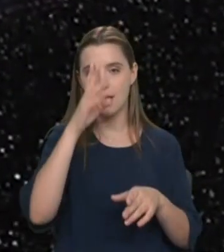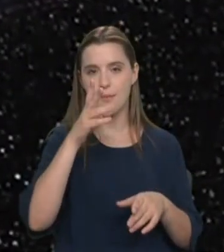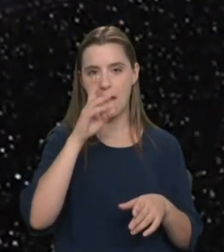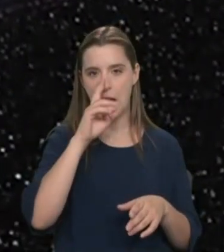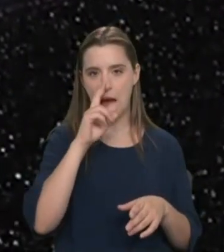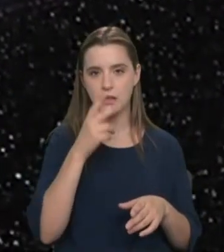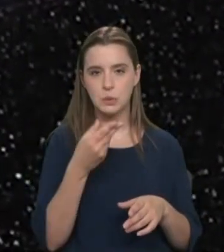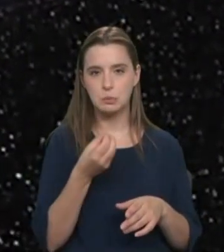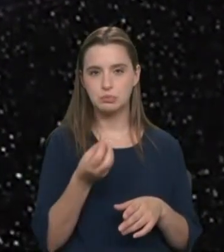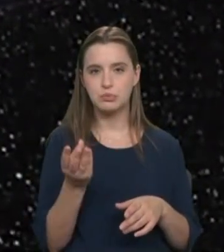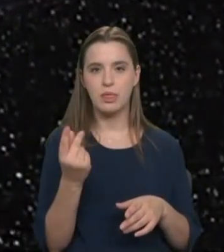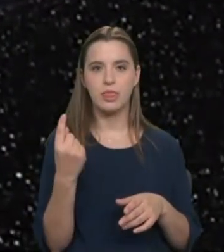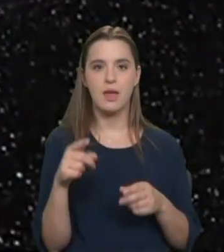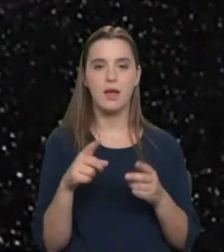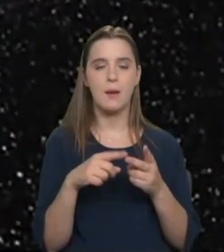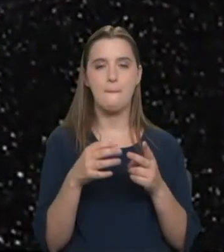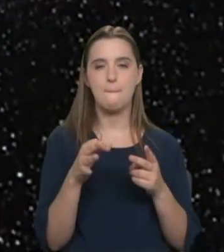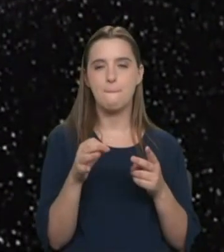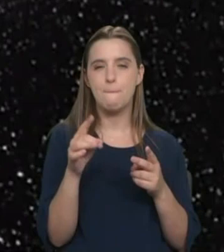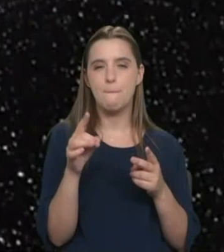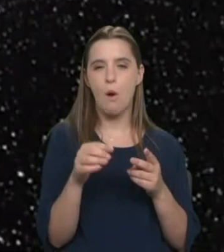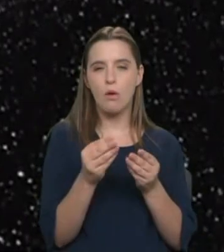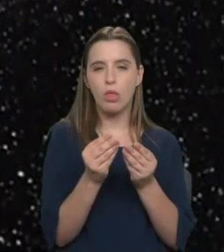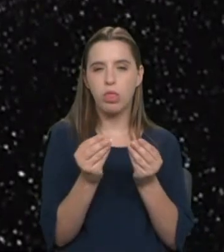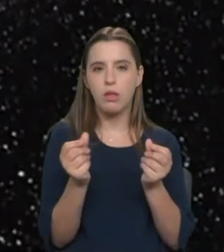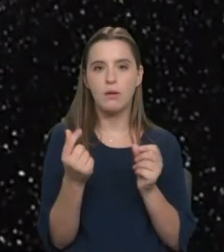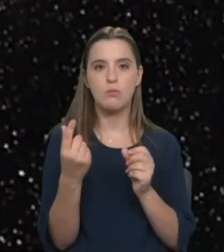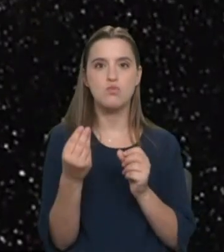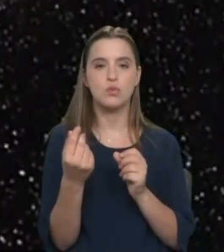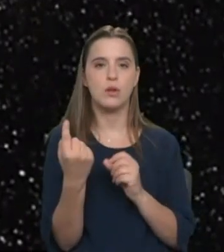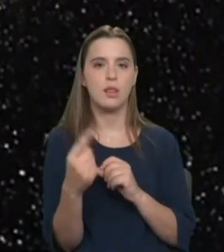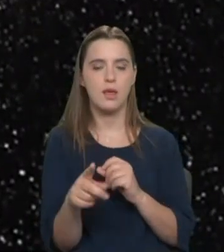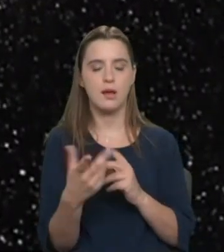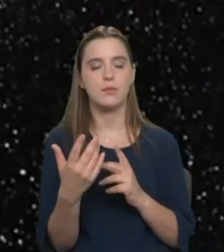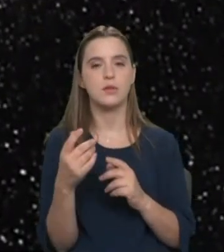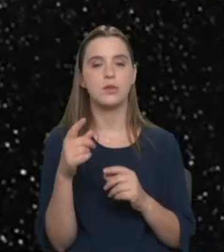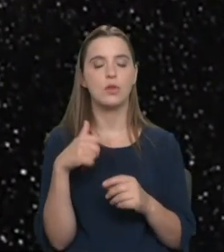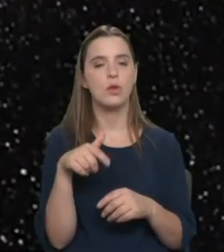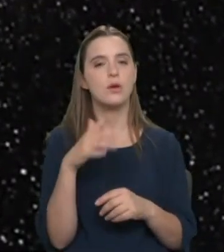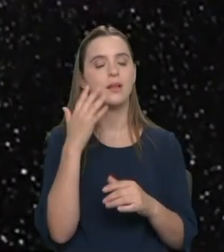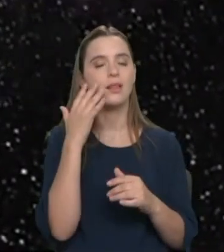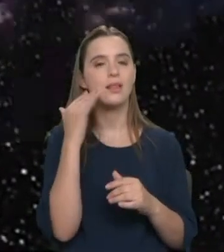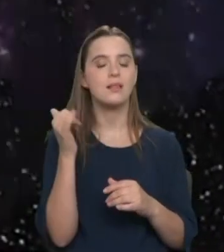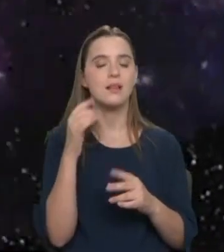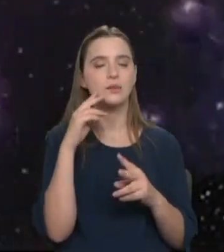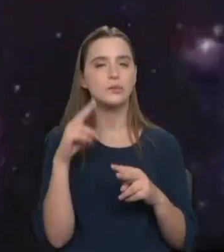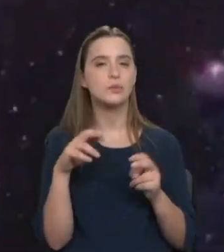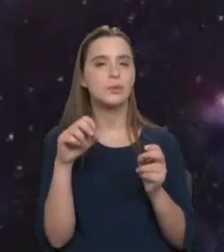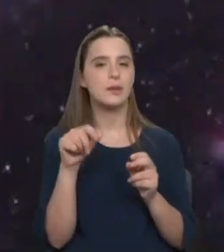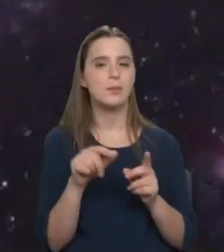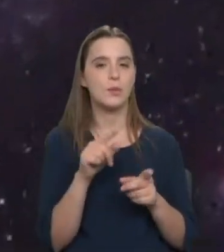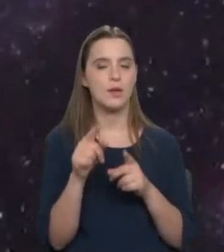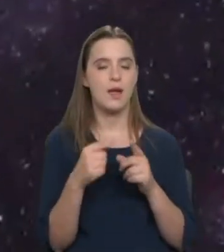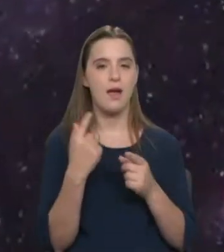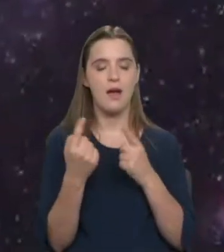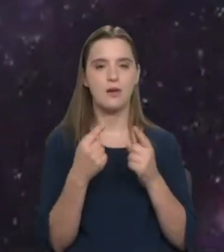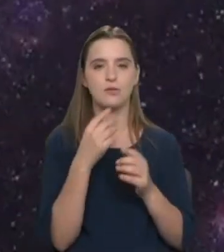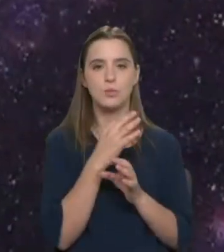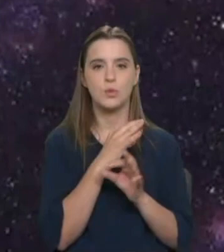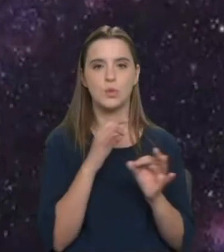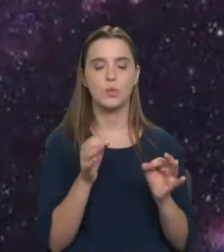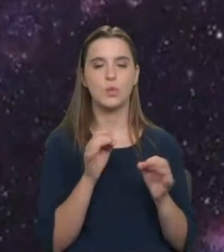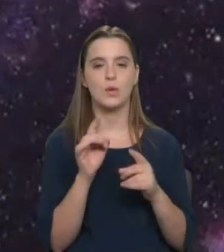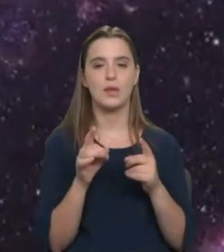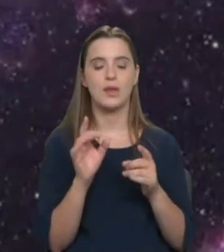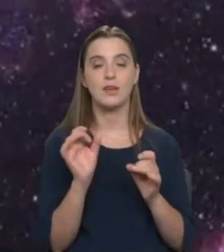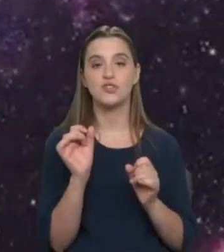poeira, mas há já algumas décadas que nós tentamos descobrir também, nesta corrente de Magalhães, algo extraordinário, que são